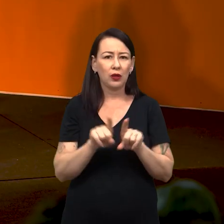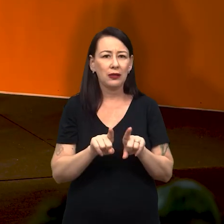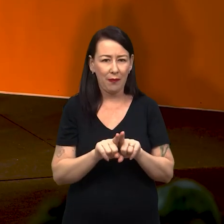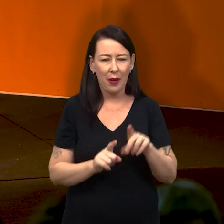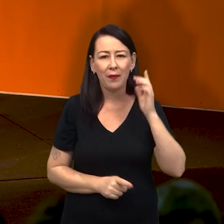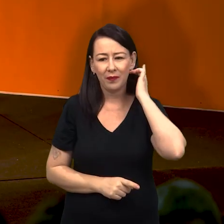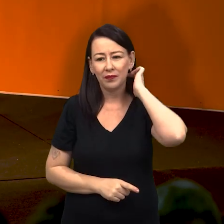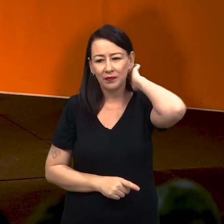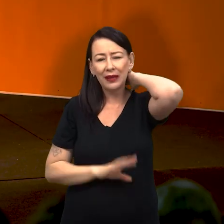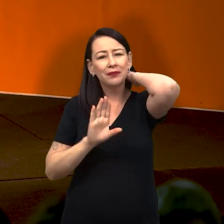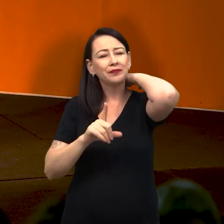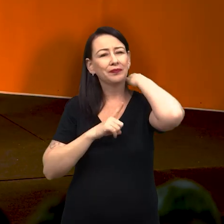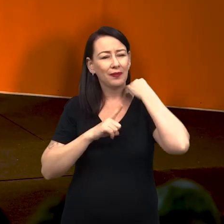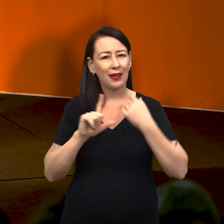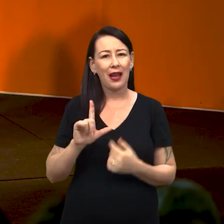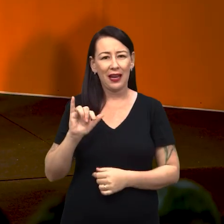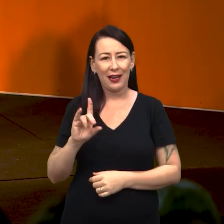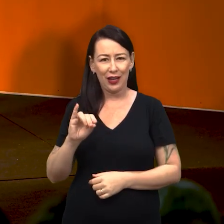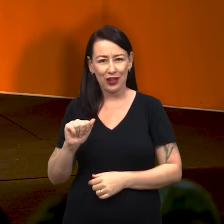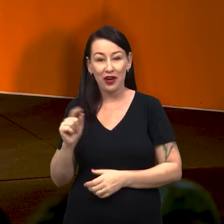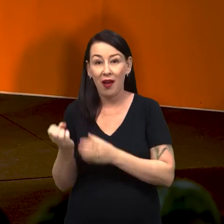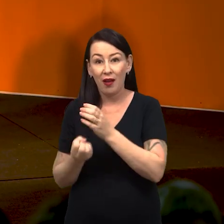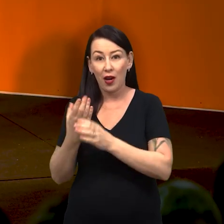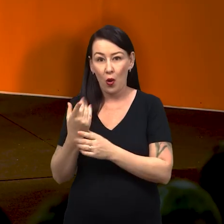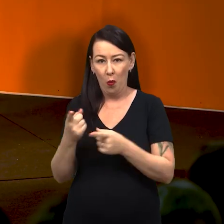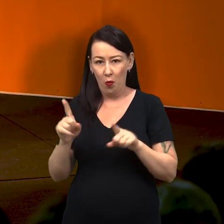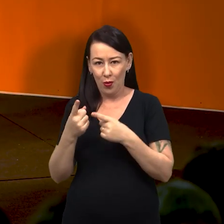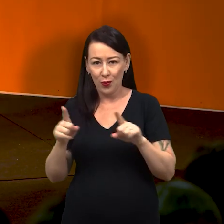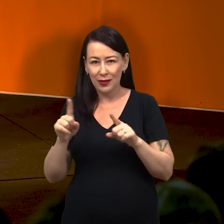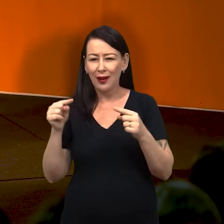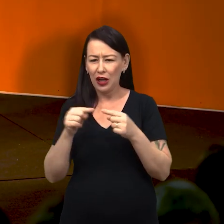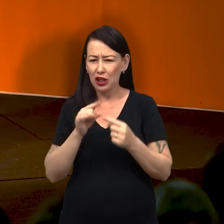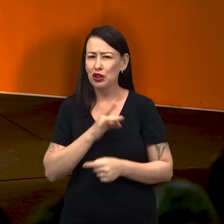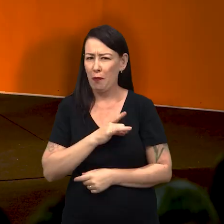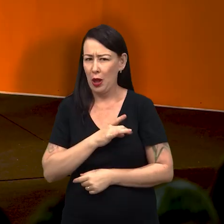culturas também. Lídia tem um que é de medo, mas presta atenção que lindeza.